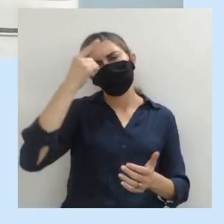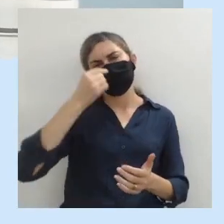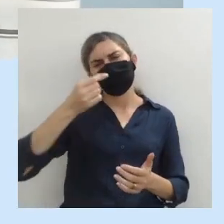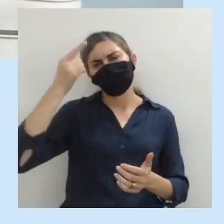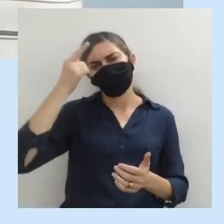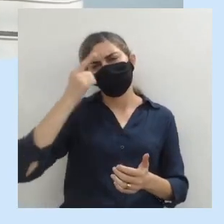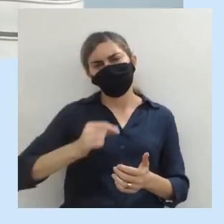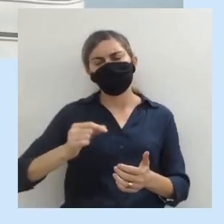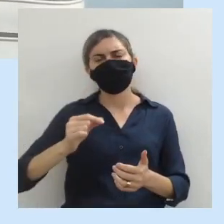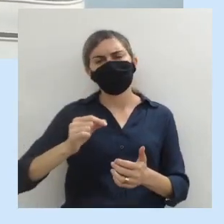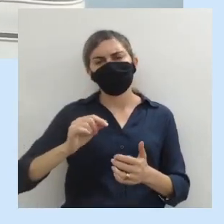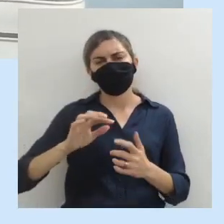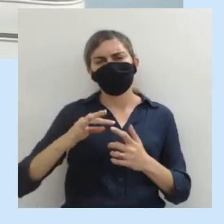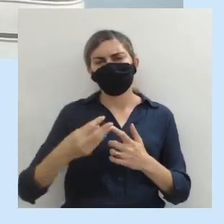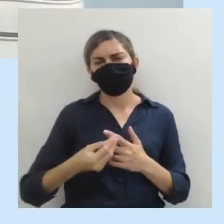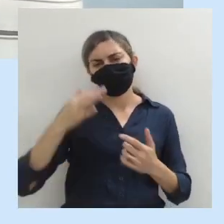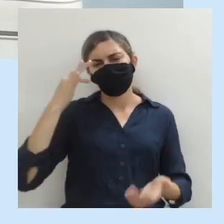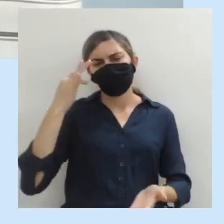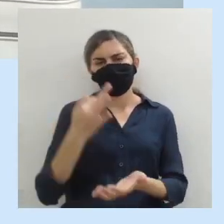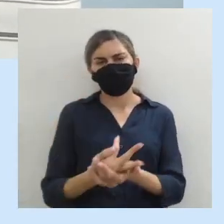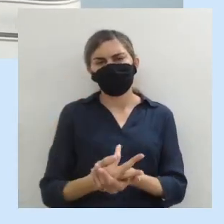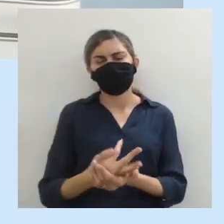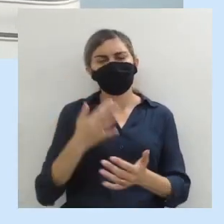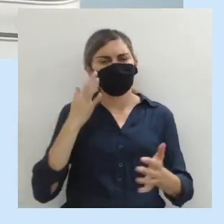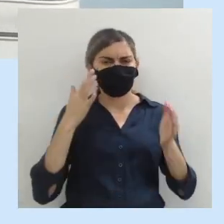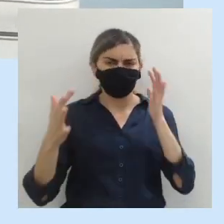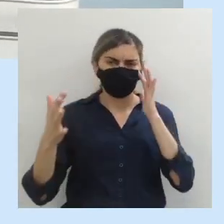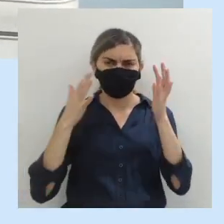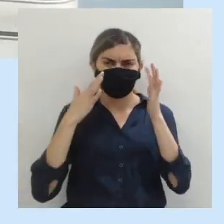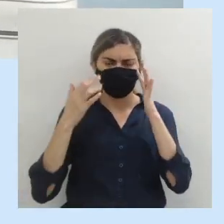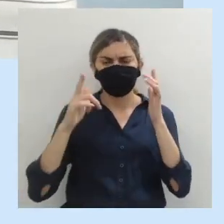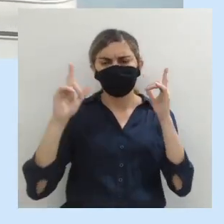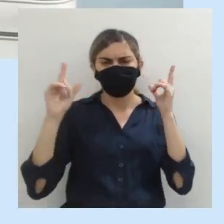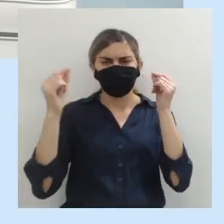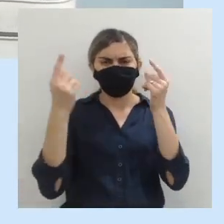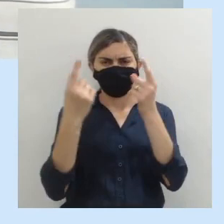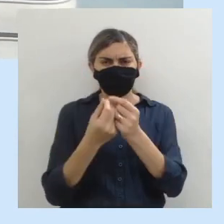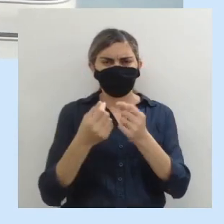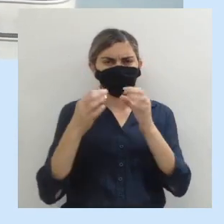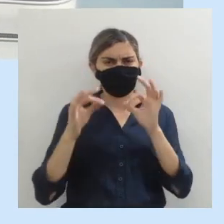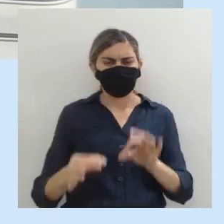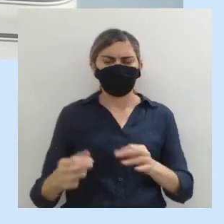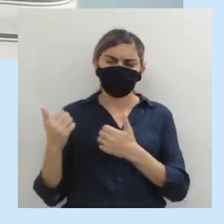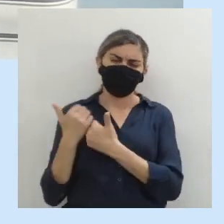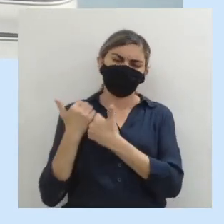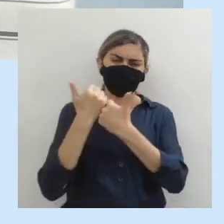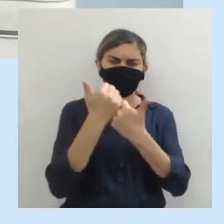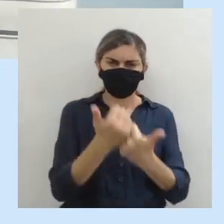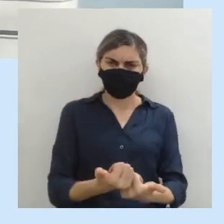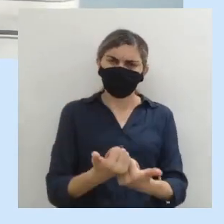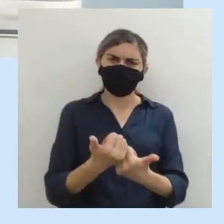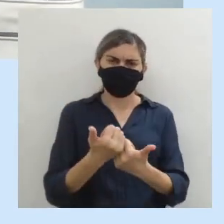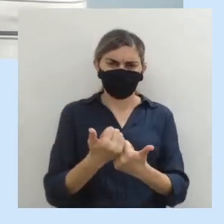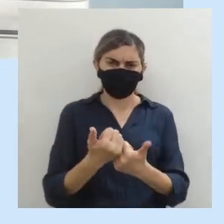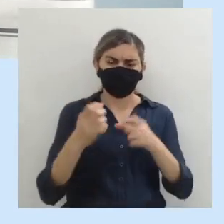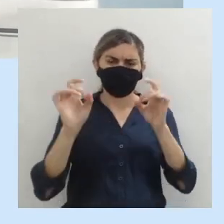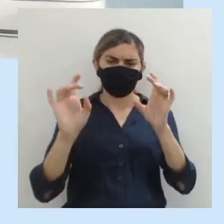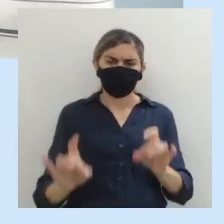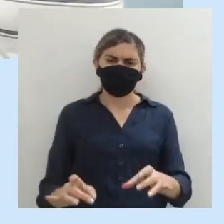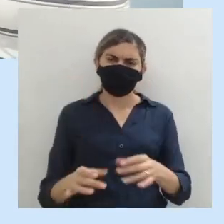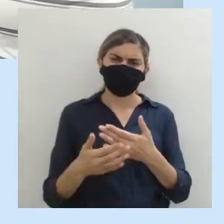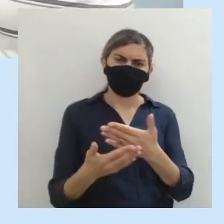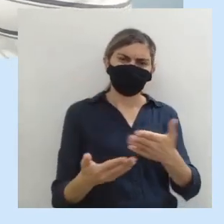universidades, a fundamentação da fé, a filosofia grega, certo? Representada em